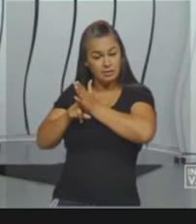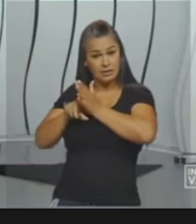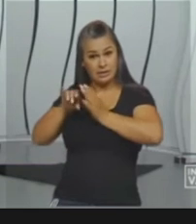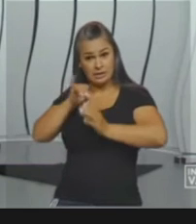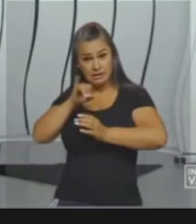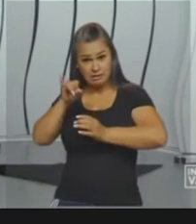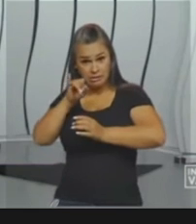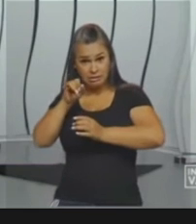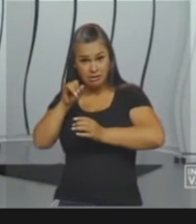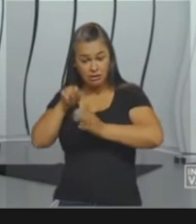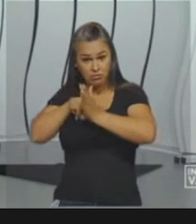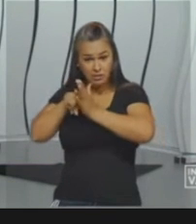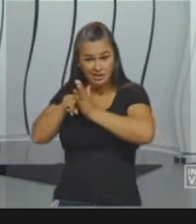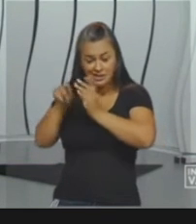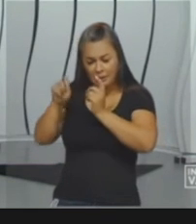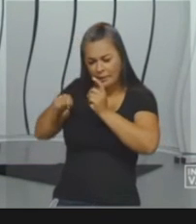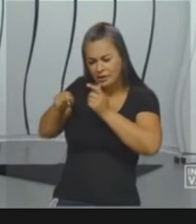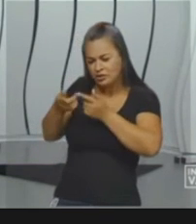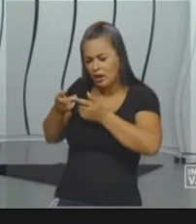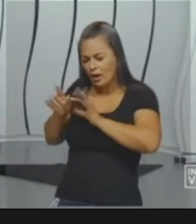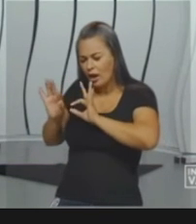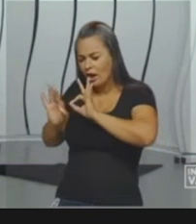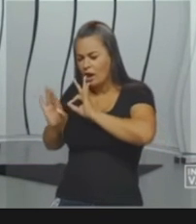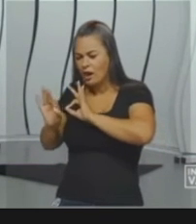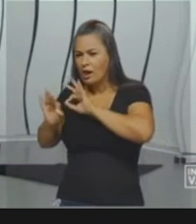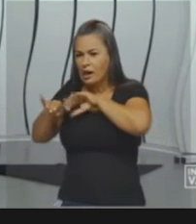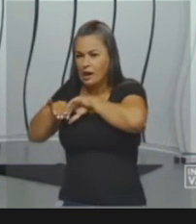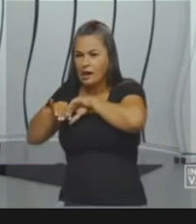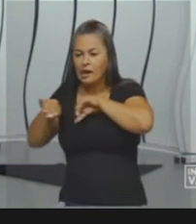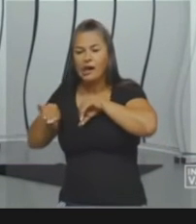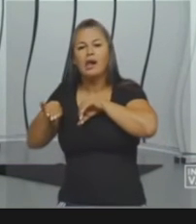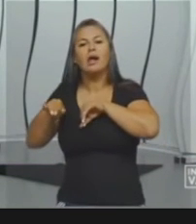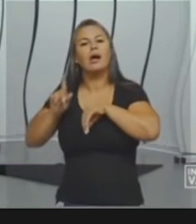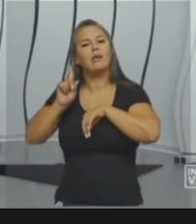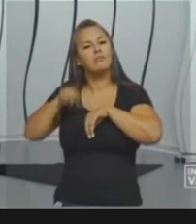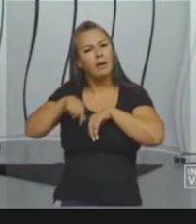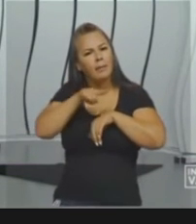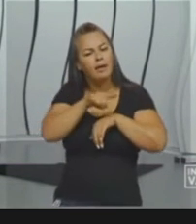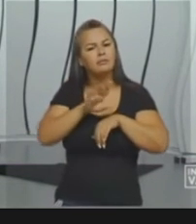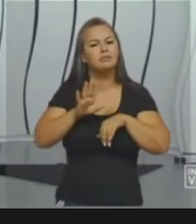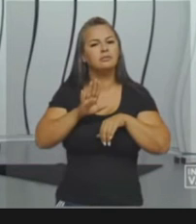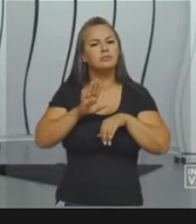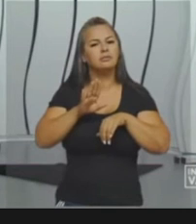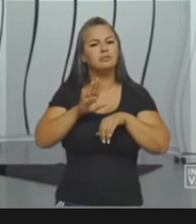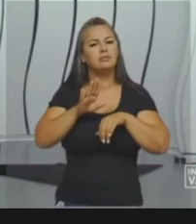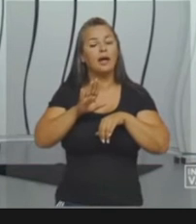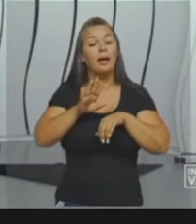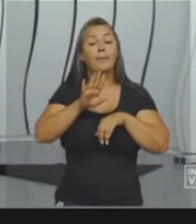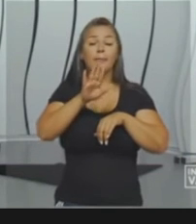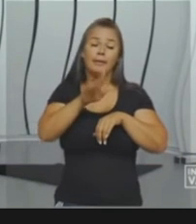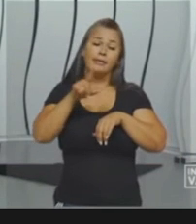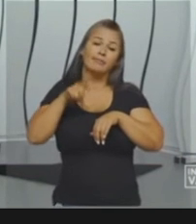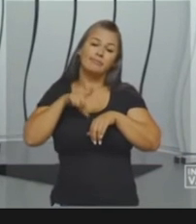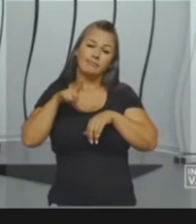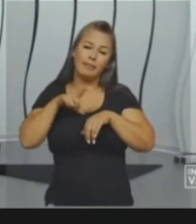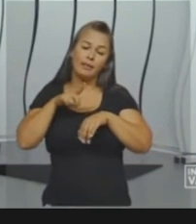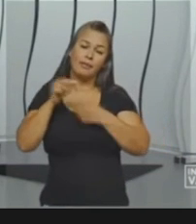para ser feito. E é claro, vírus podem causar doenças na situação que estamos vivendo. Isso aqui é bem claro.